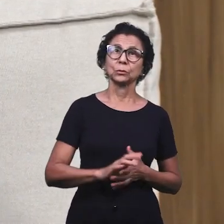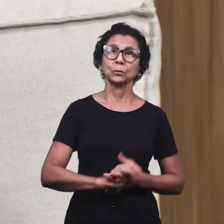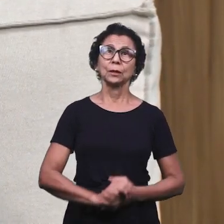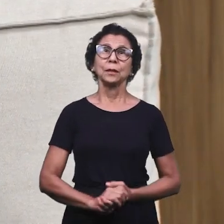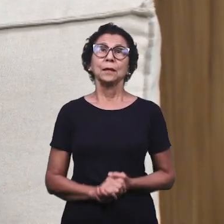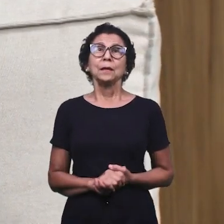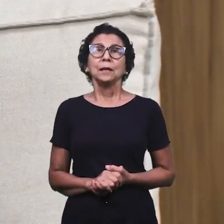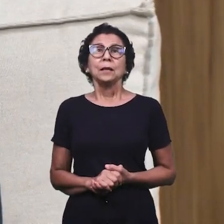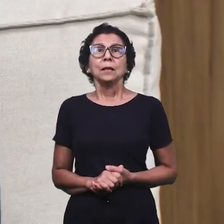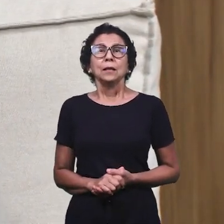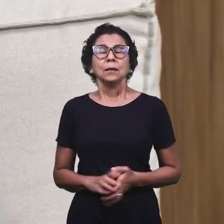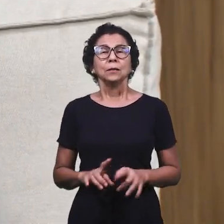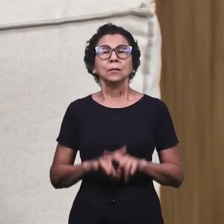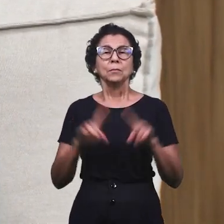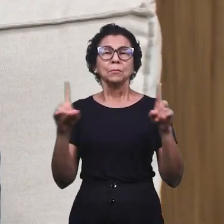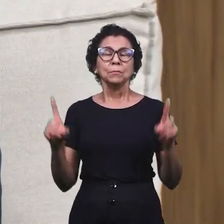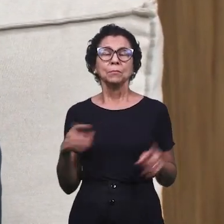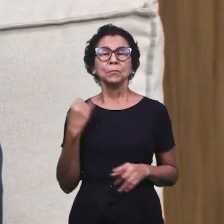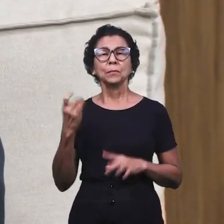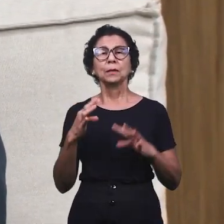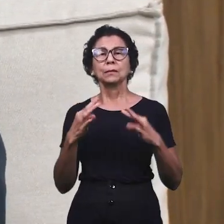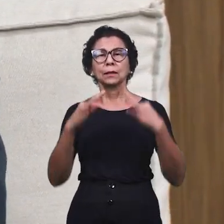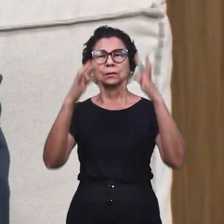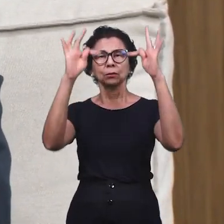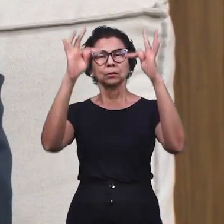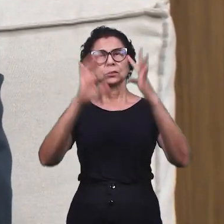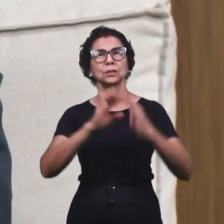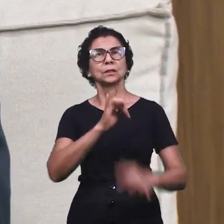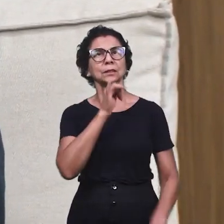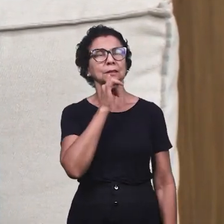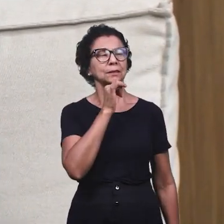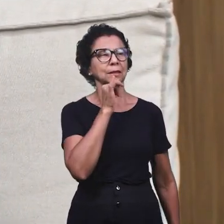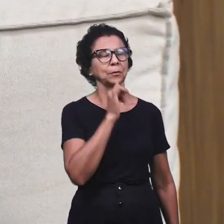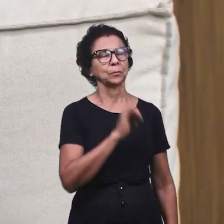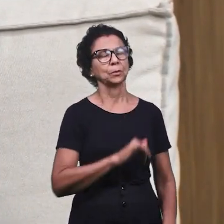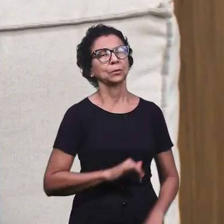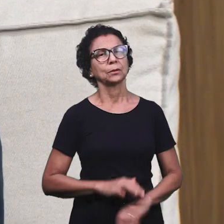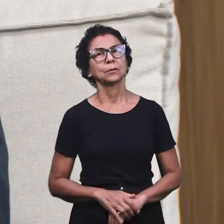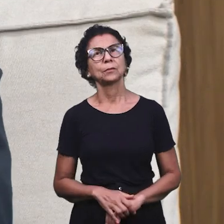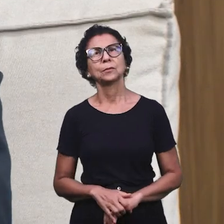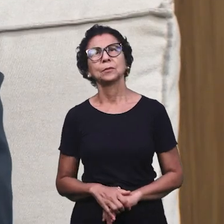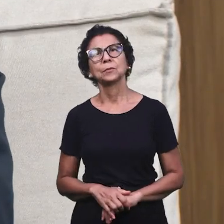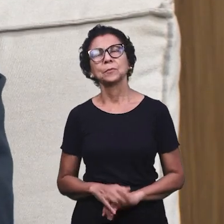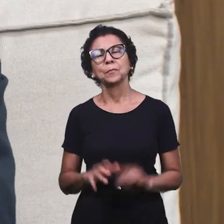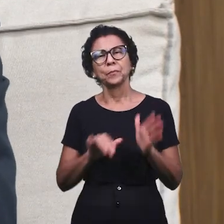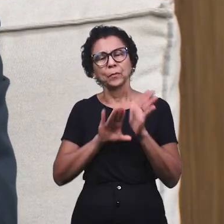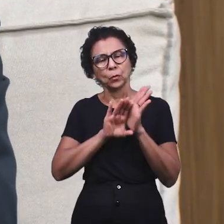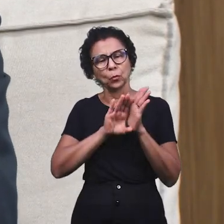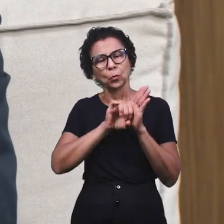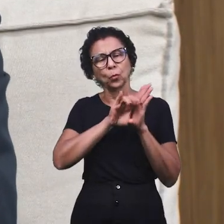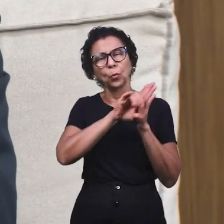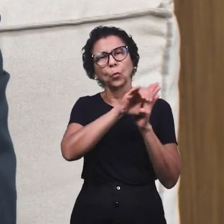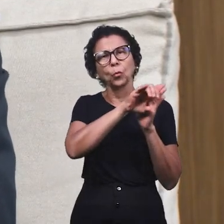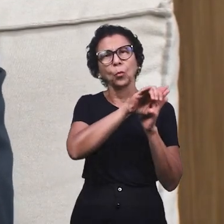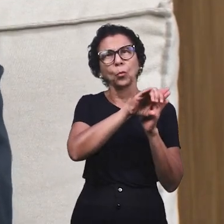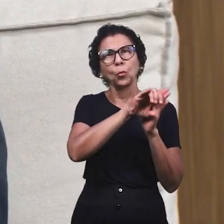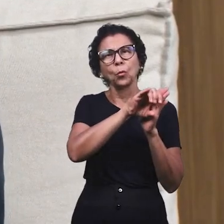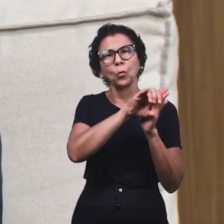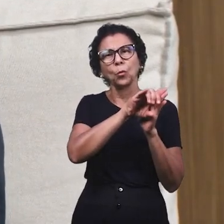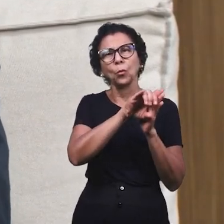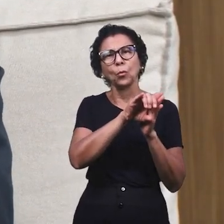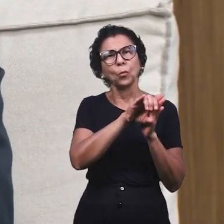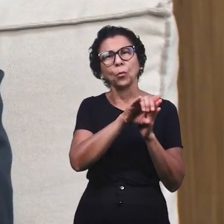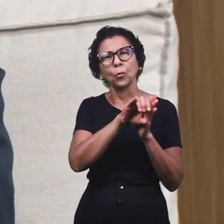esse monstro. Mas o que facilitou muito é a tecnologia. Vou dar um exemplo simples, tá? O Google Translator. Então, você